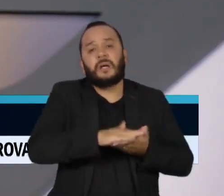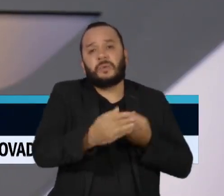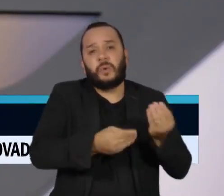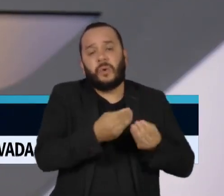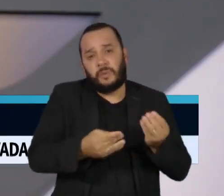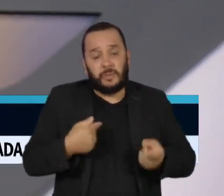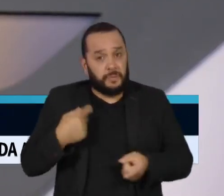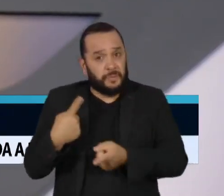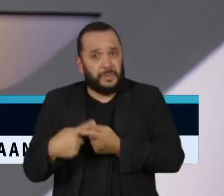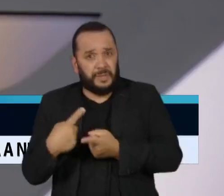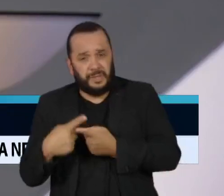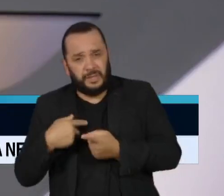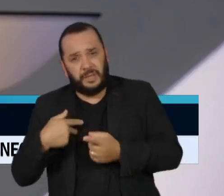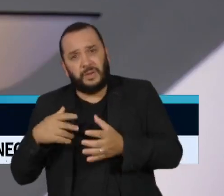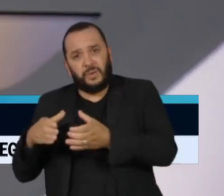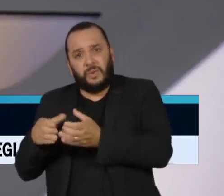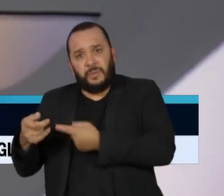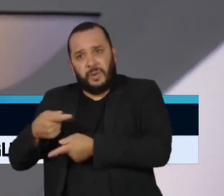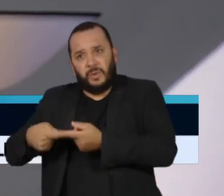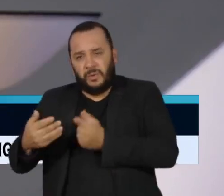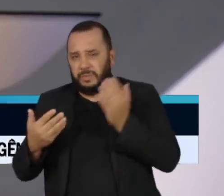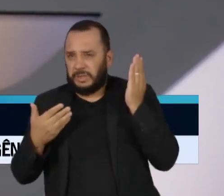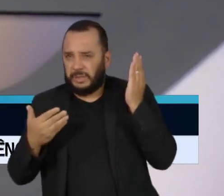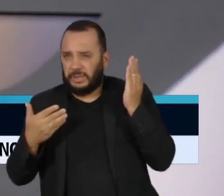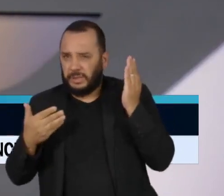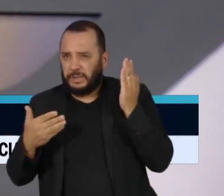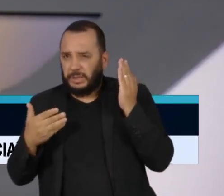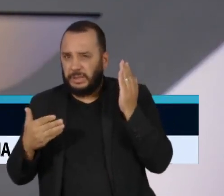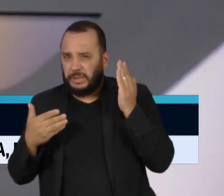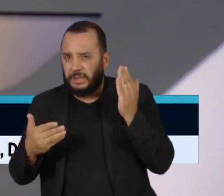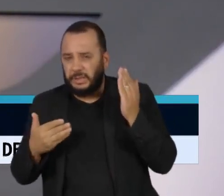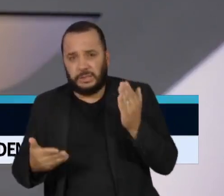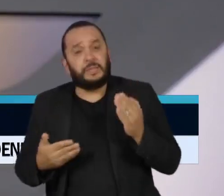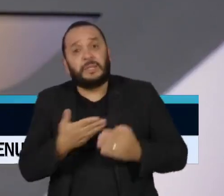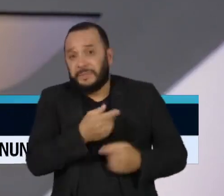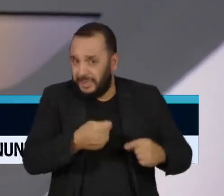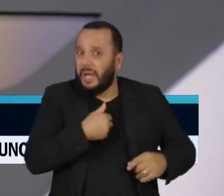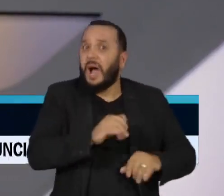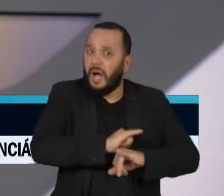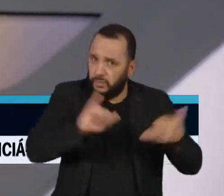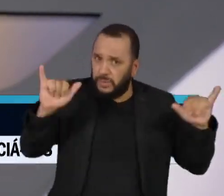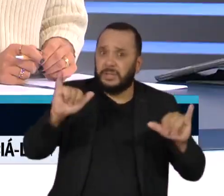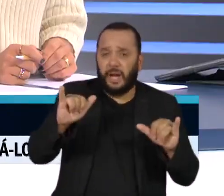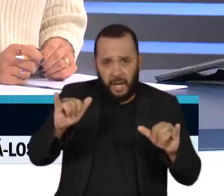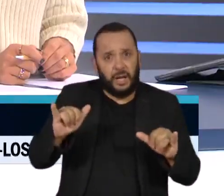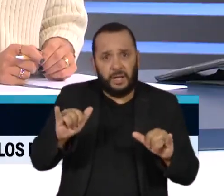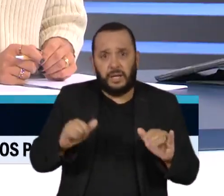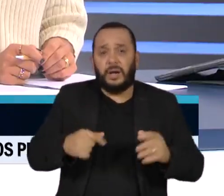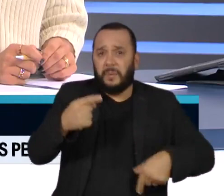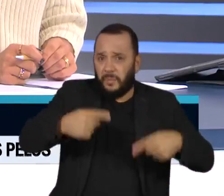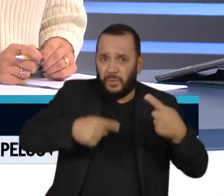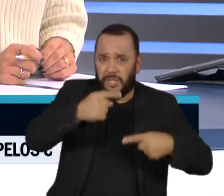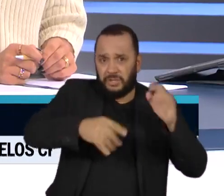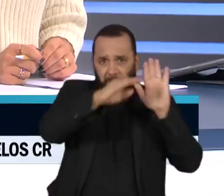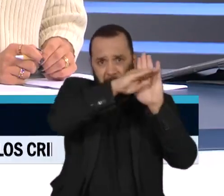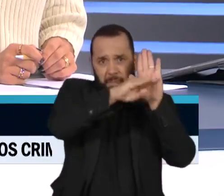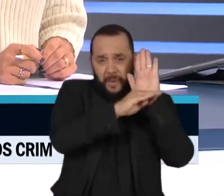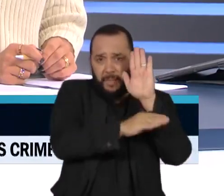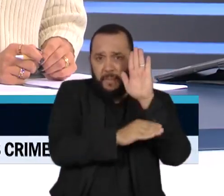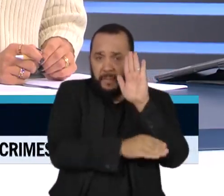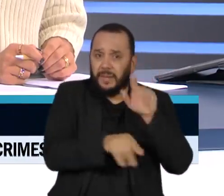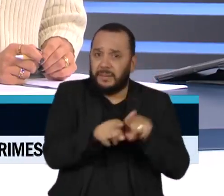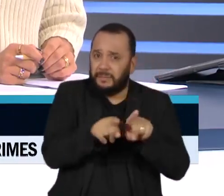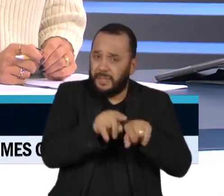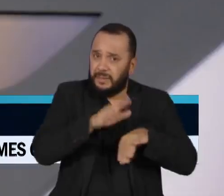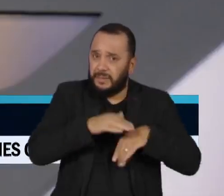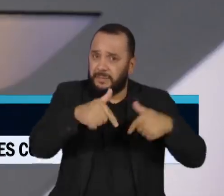desconfiança com relação a a capacidade do governo não só de anunciar uma política mas implementá-la politicamente que é muito difícil eu acho